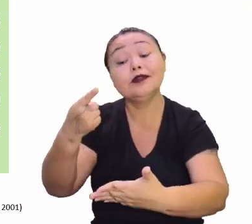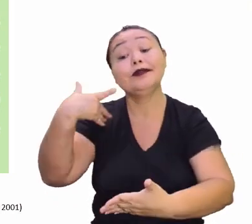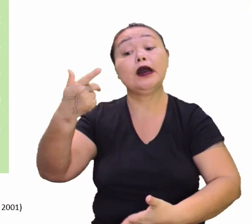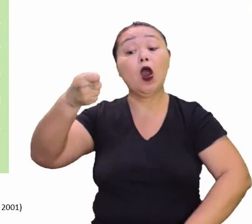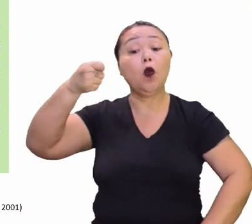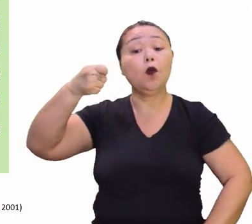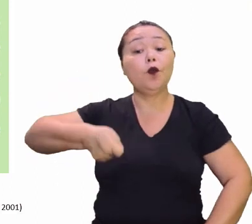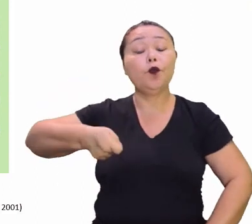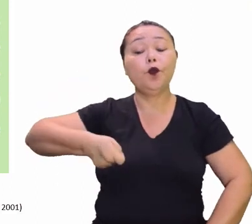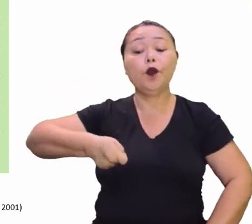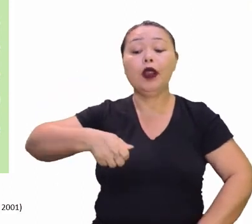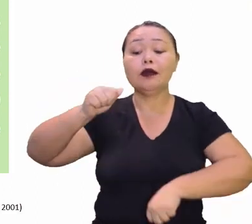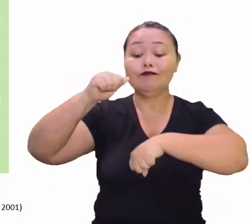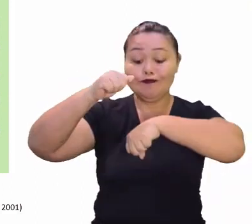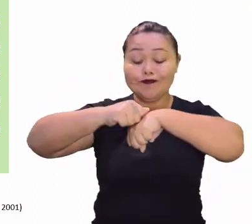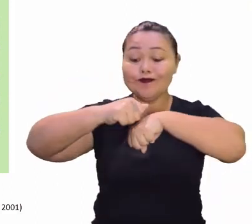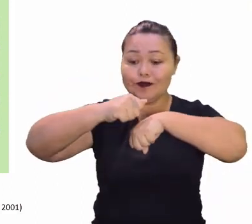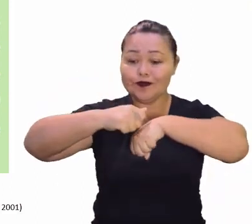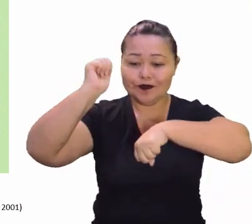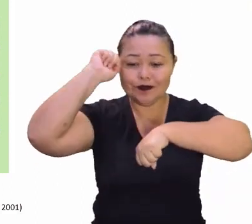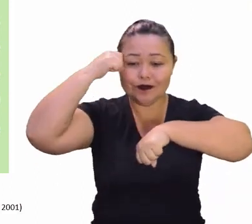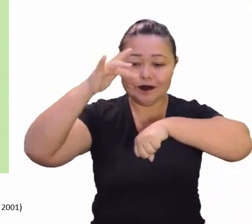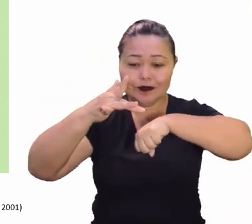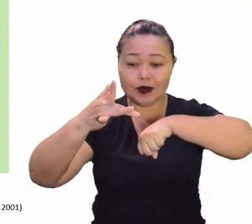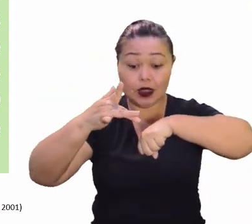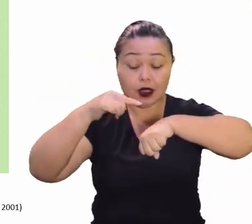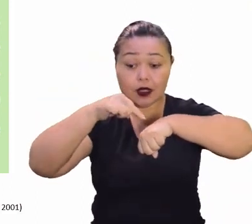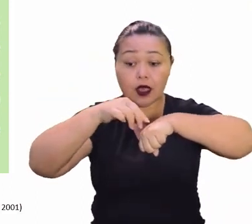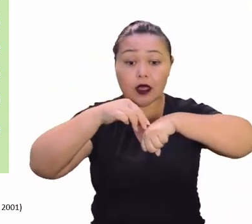tirada daqui da floresta amazônica?